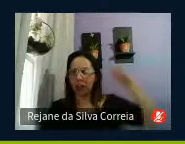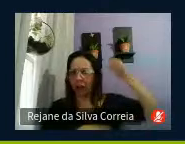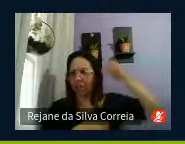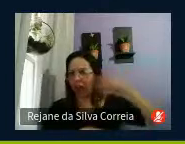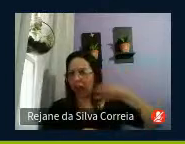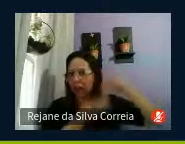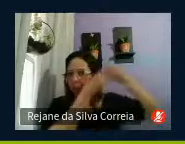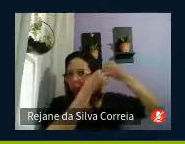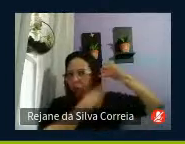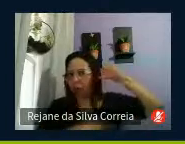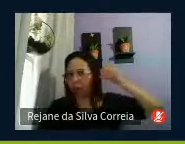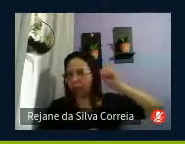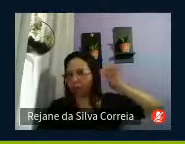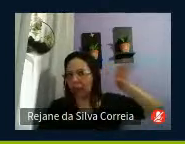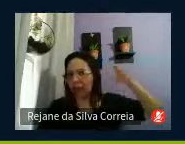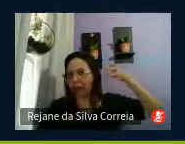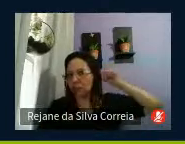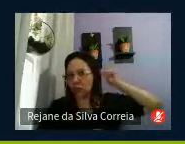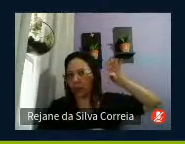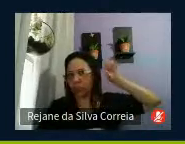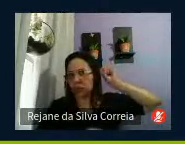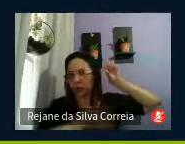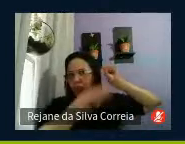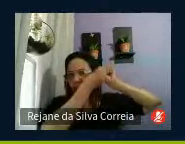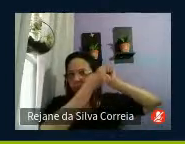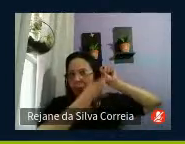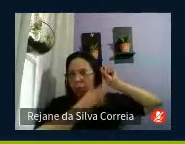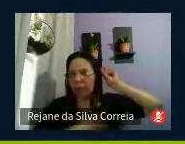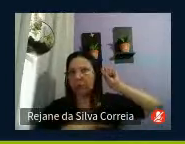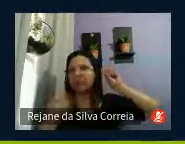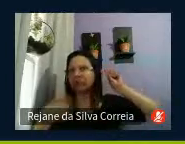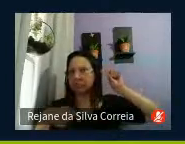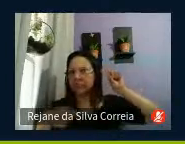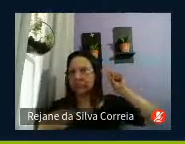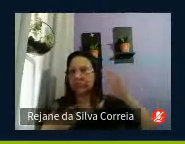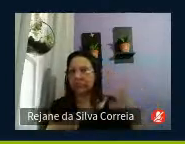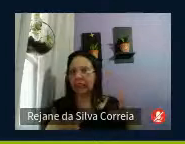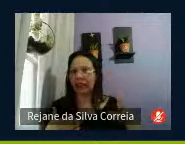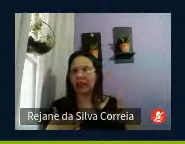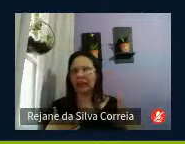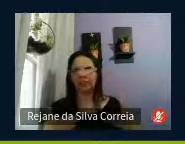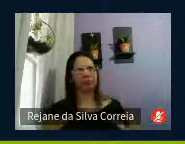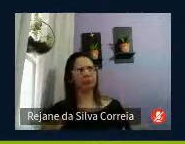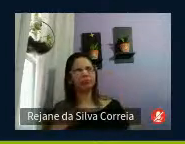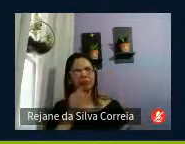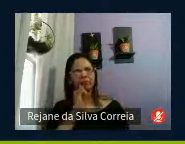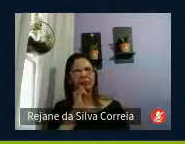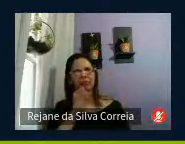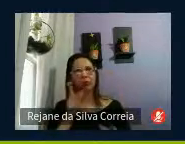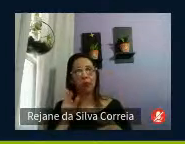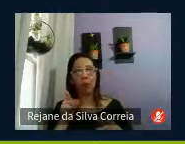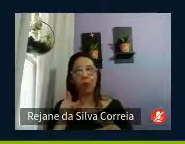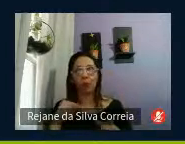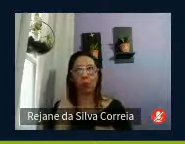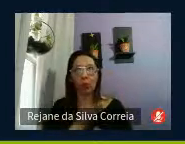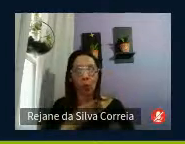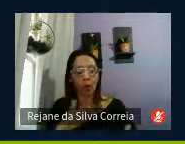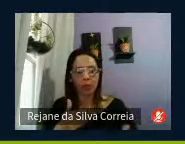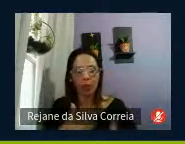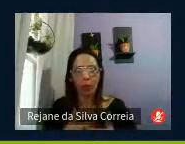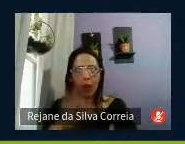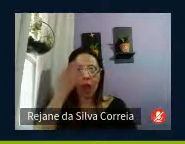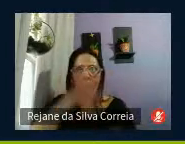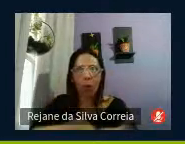o conhecimento, né? Olha só, recentemente a gente foi contratado os intérpretes, mas